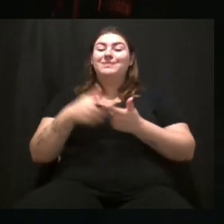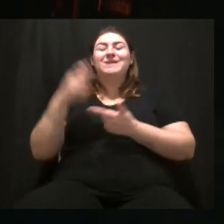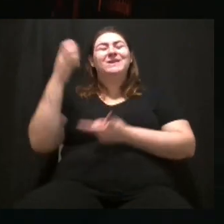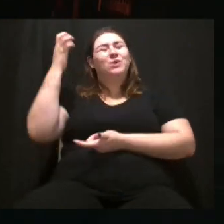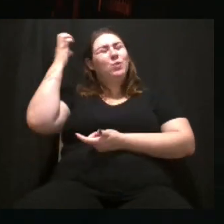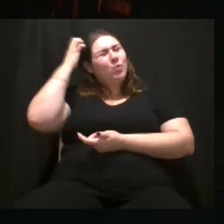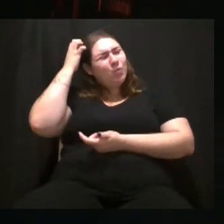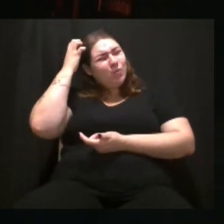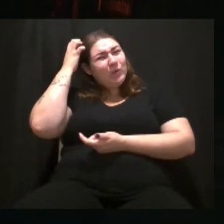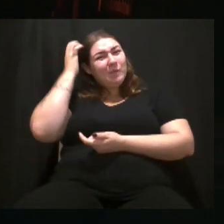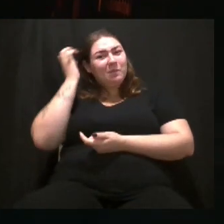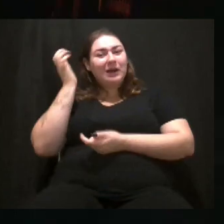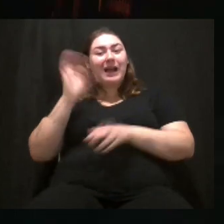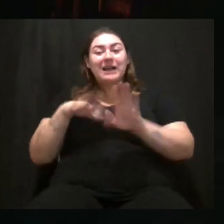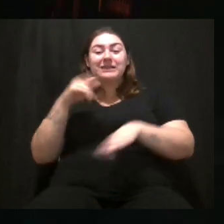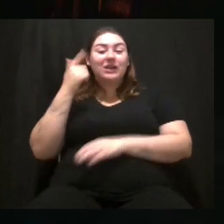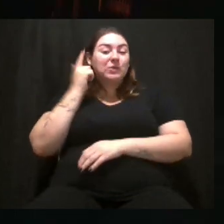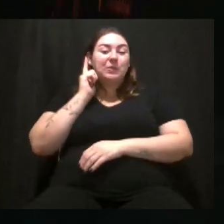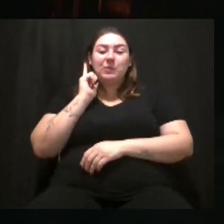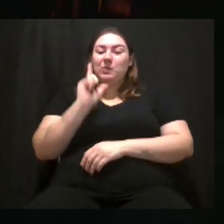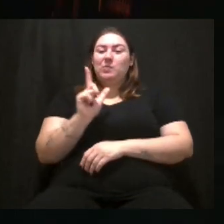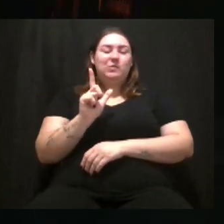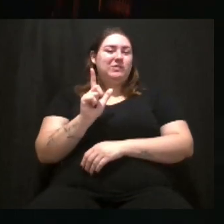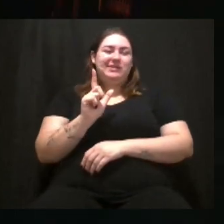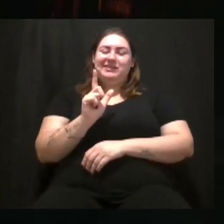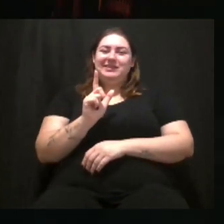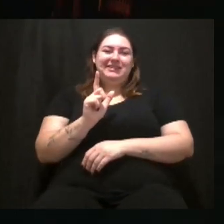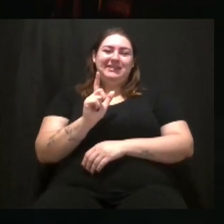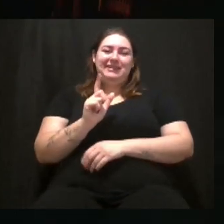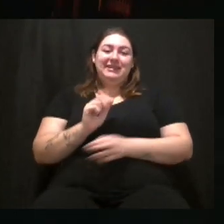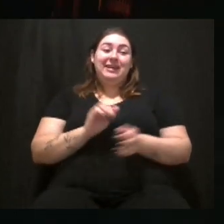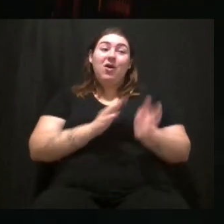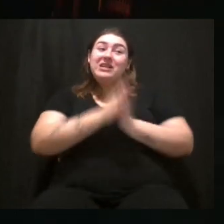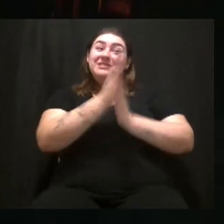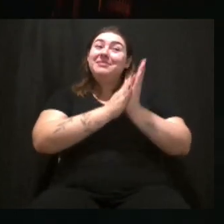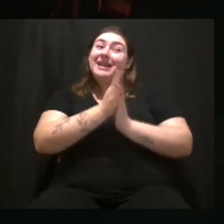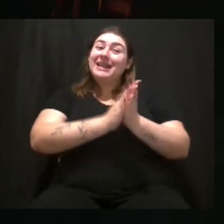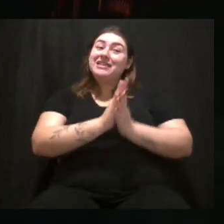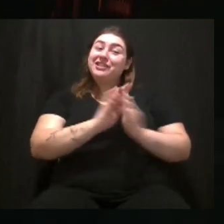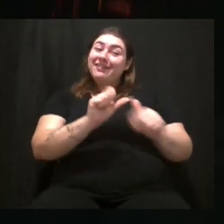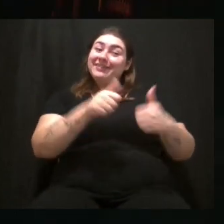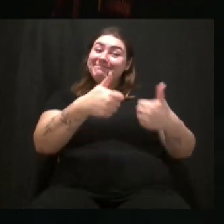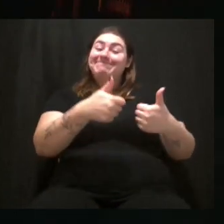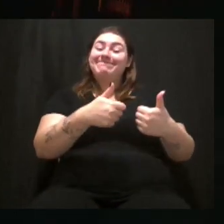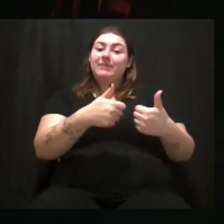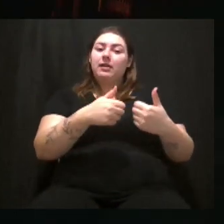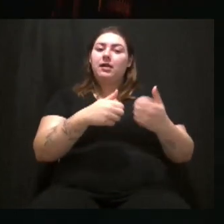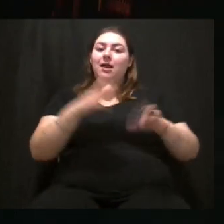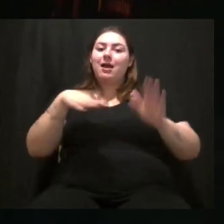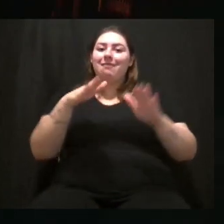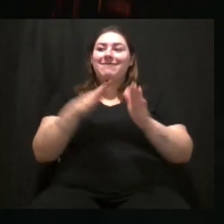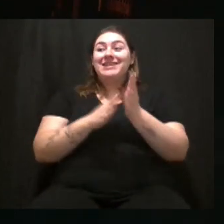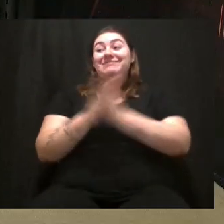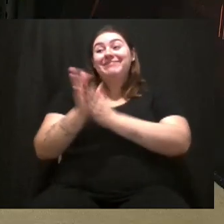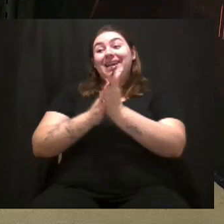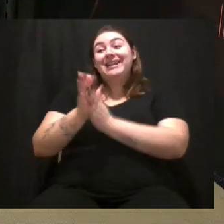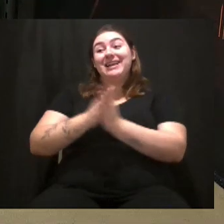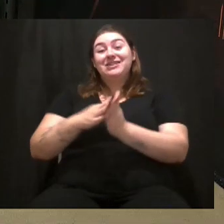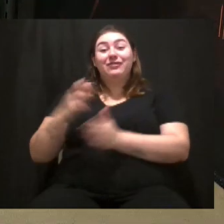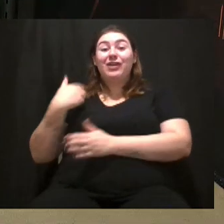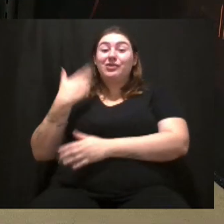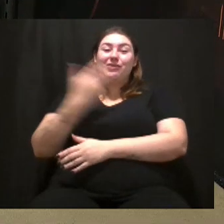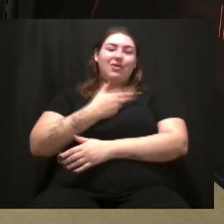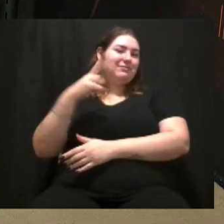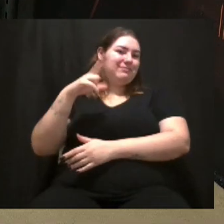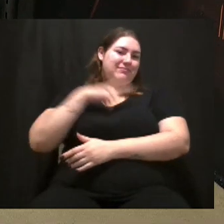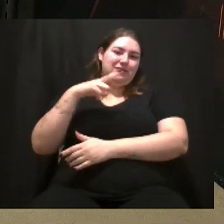não conseguir suprir a expectativa. Só que, às vezes, a expectativa nem é da criança, a expectativa é nossa mesmo, sim, né, Tâmara? Eu